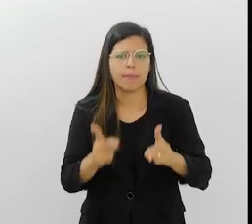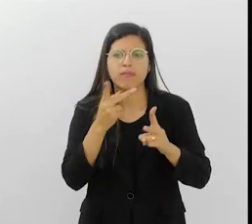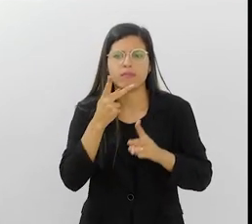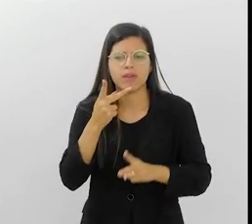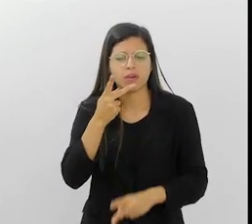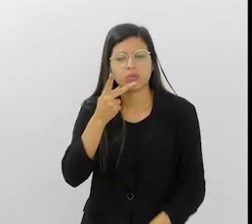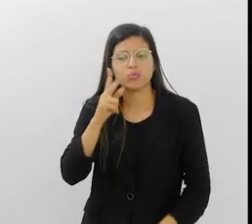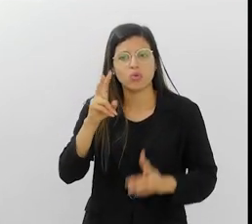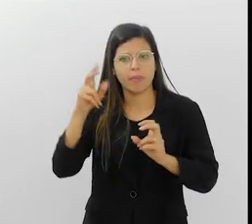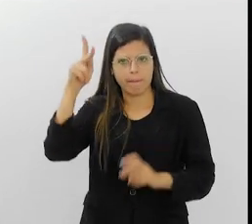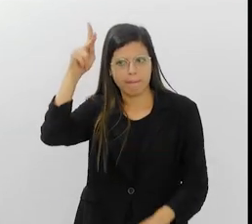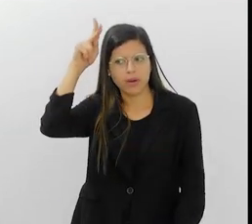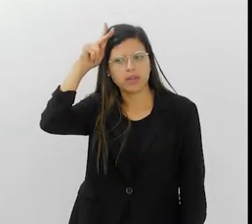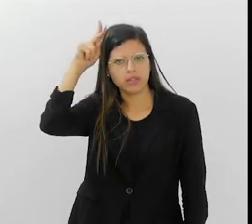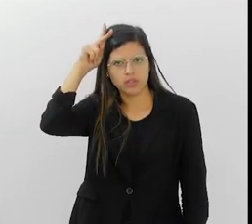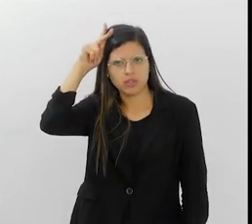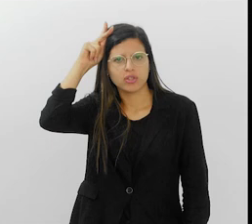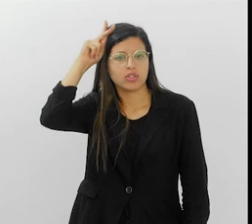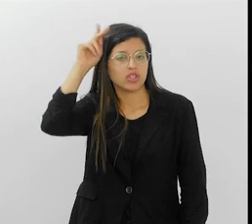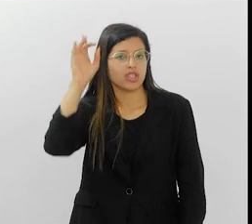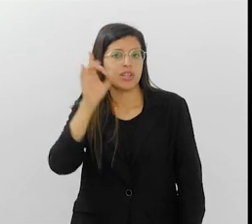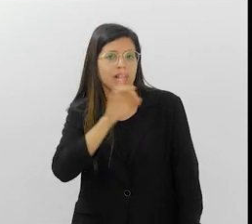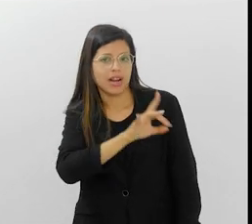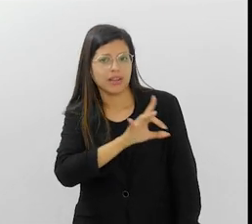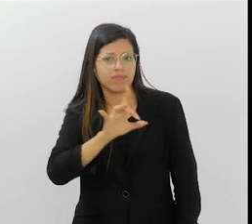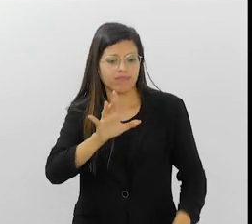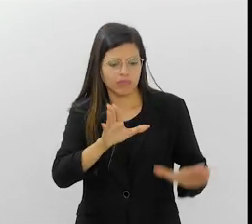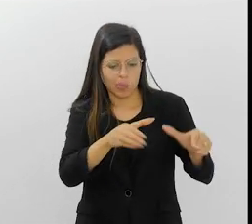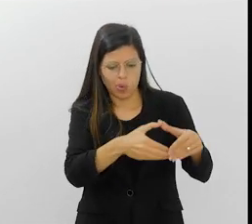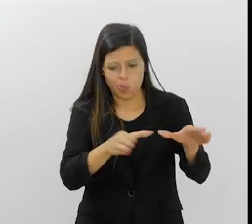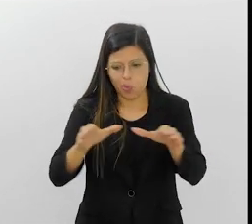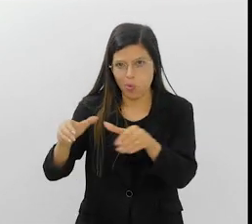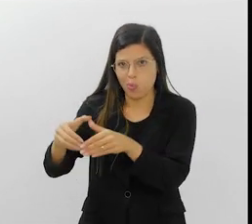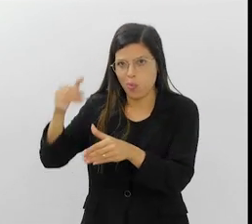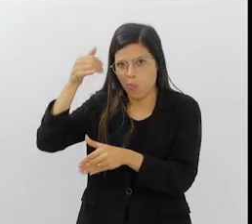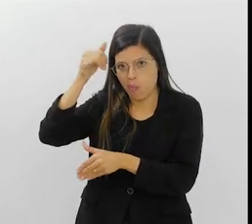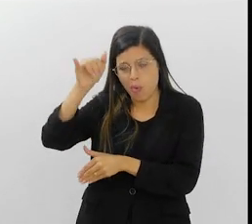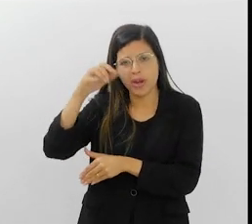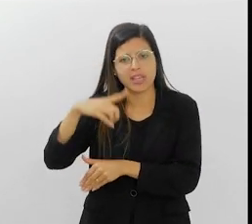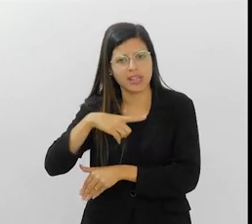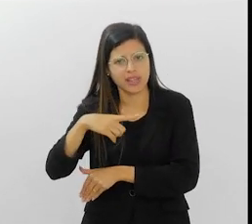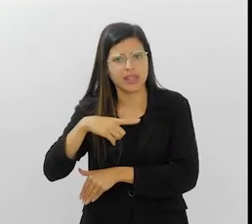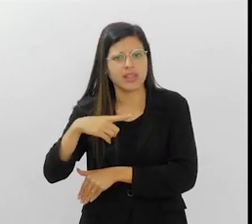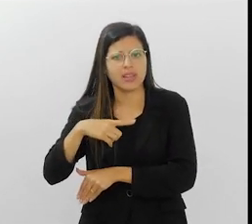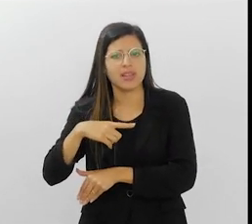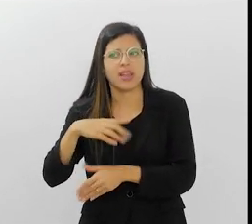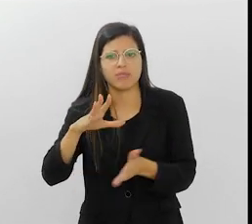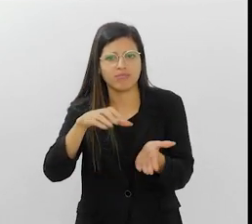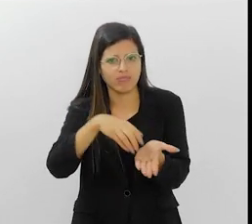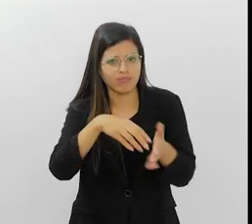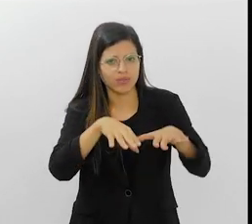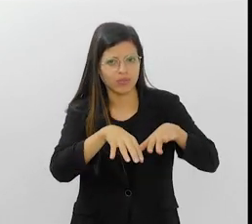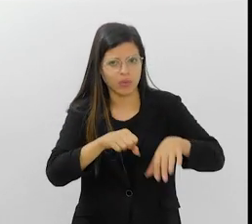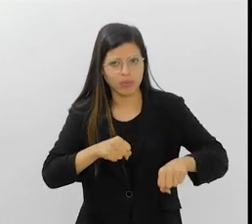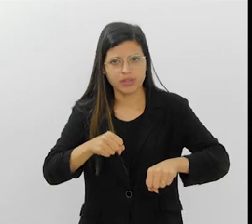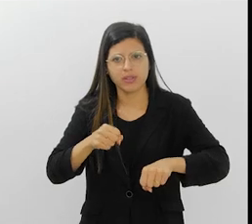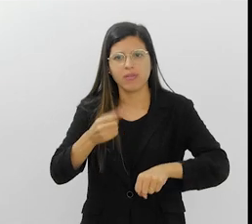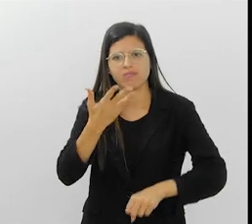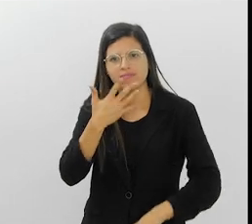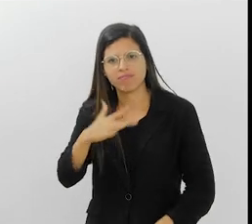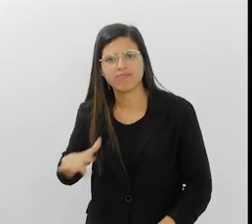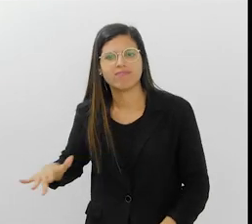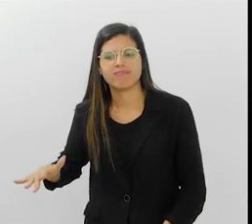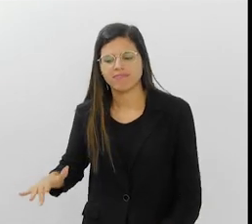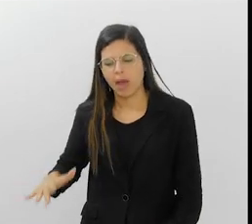outros programas, Parintins. Parintins, cada boi tem o seu núcleo de criação. Então, desde pequeno, os meninos estão